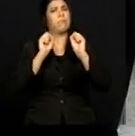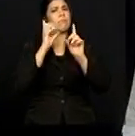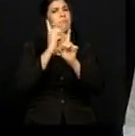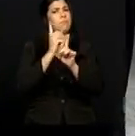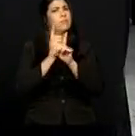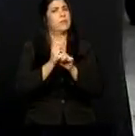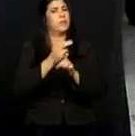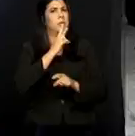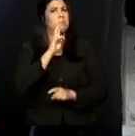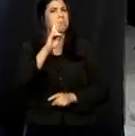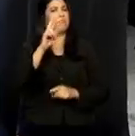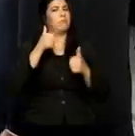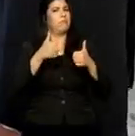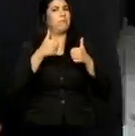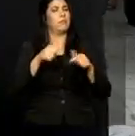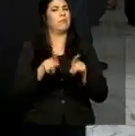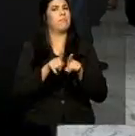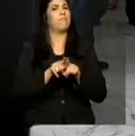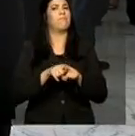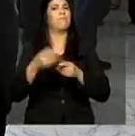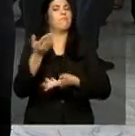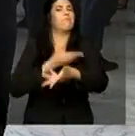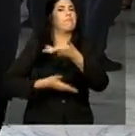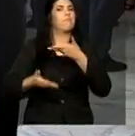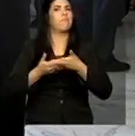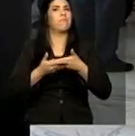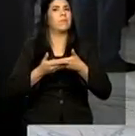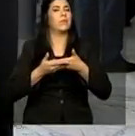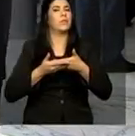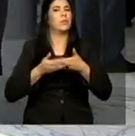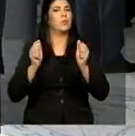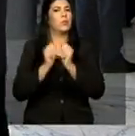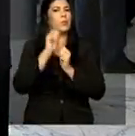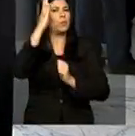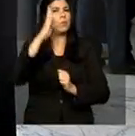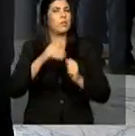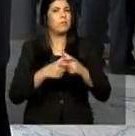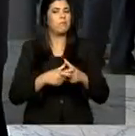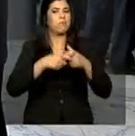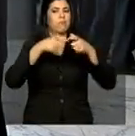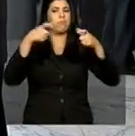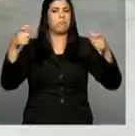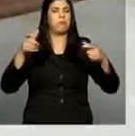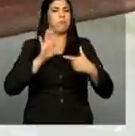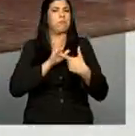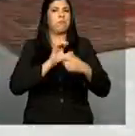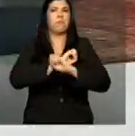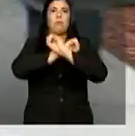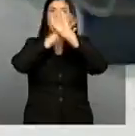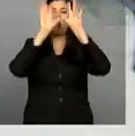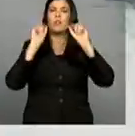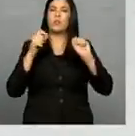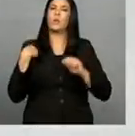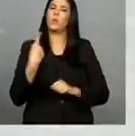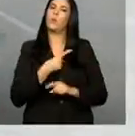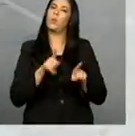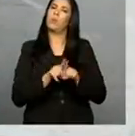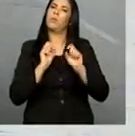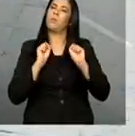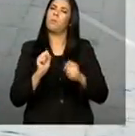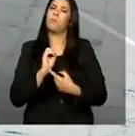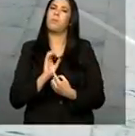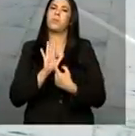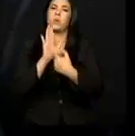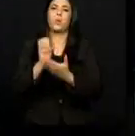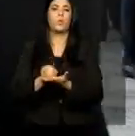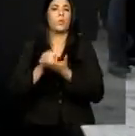maneira, robustece as relações exteriores do Brasil, dando a possibilidade clara de que nós possamos oferecer essa